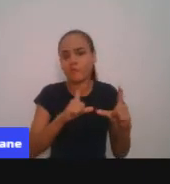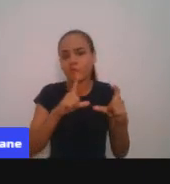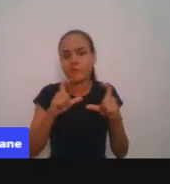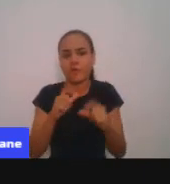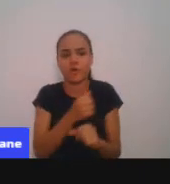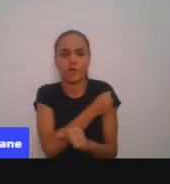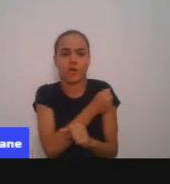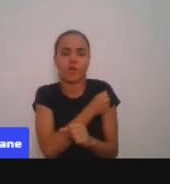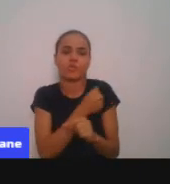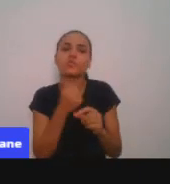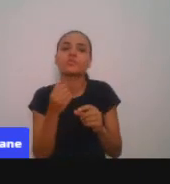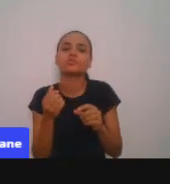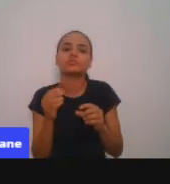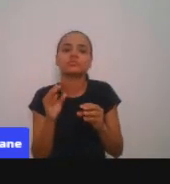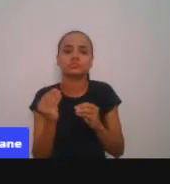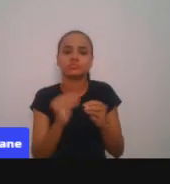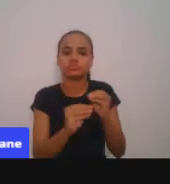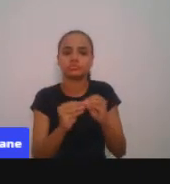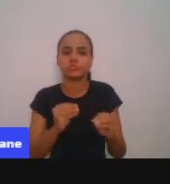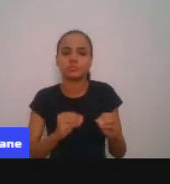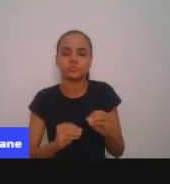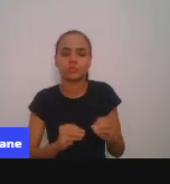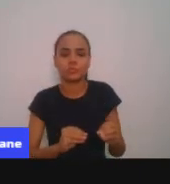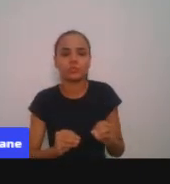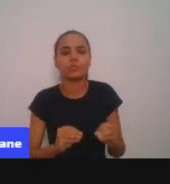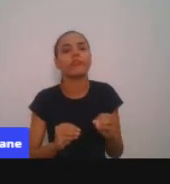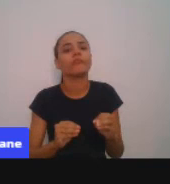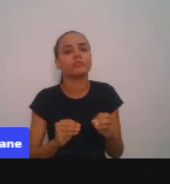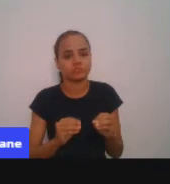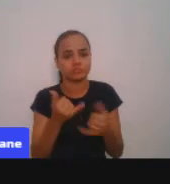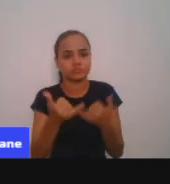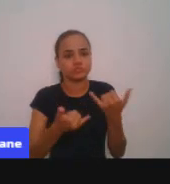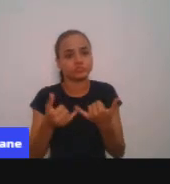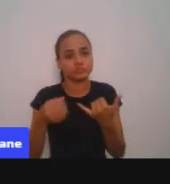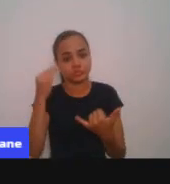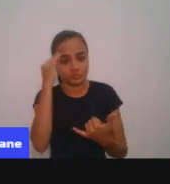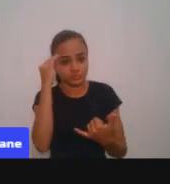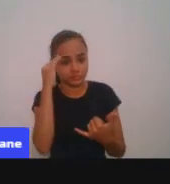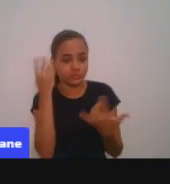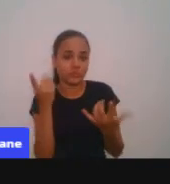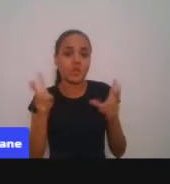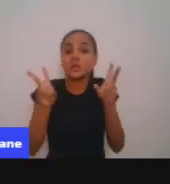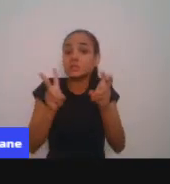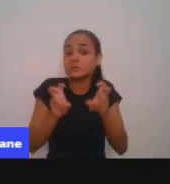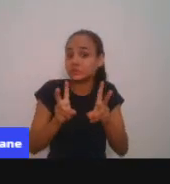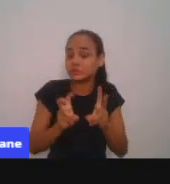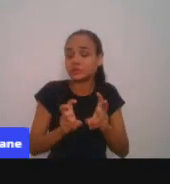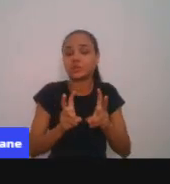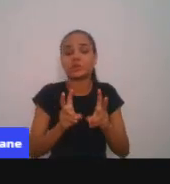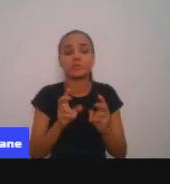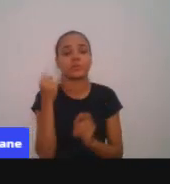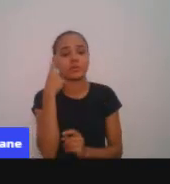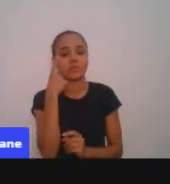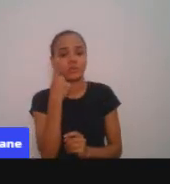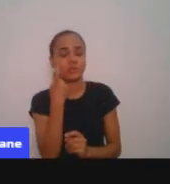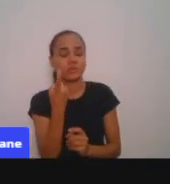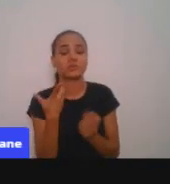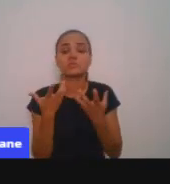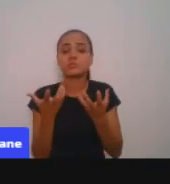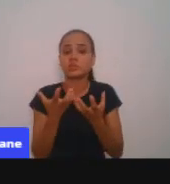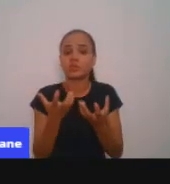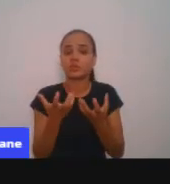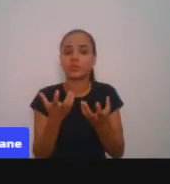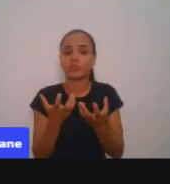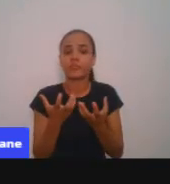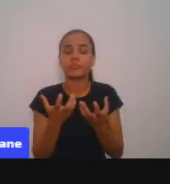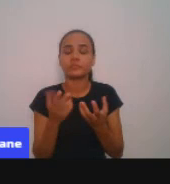se você quiser qualquer tema que você acha interessante, que você queira abordar com as crianças, você pega o arquivo dessa